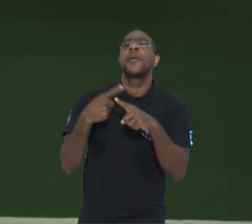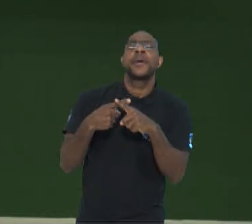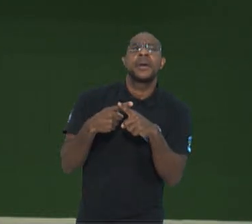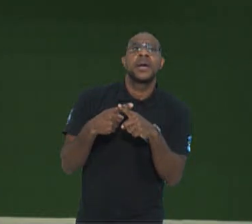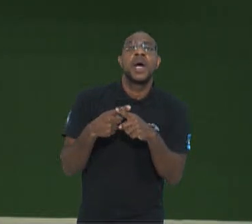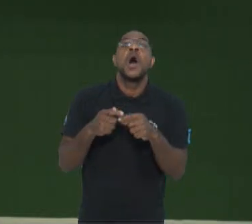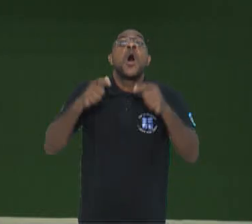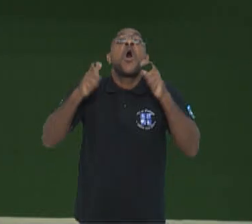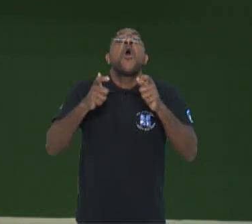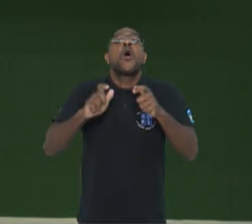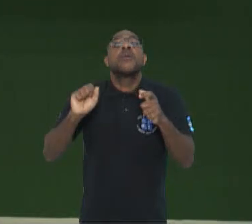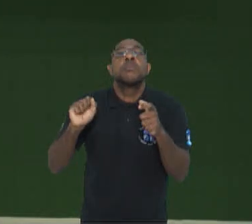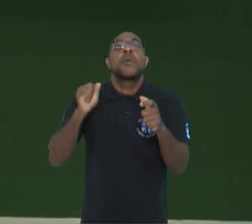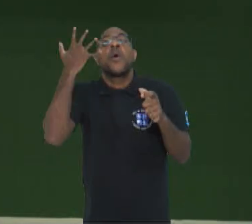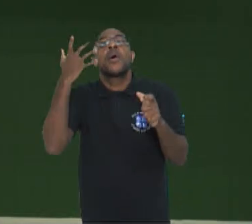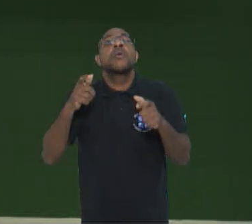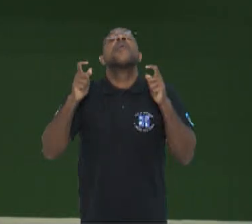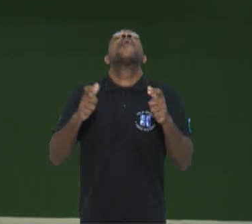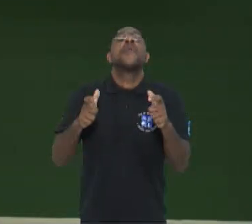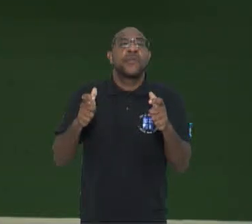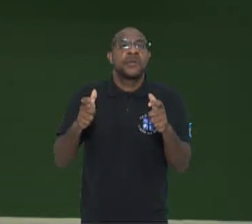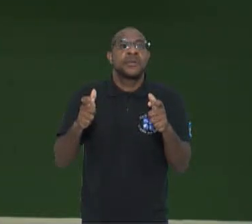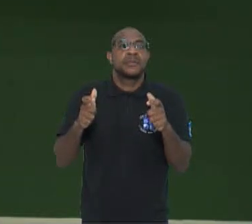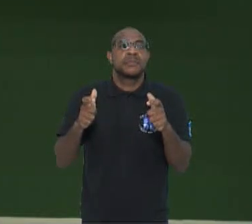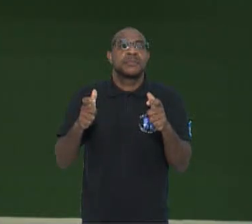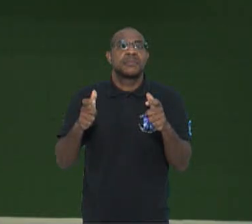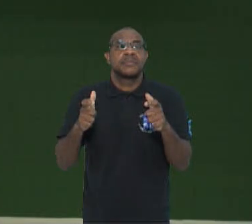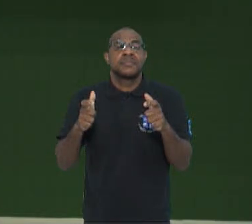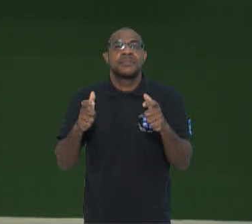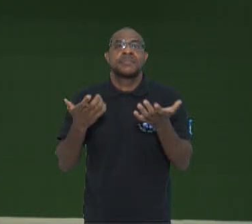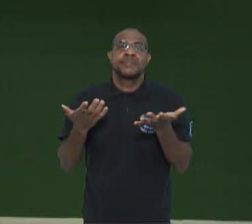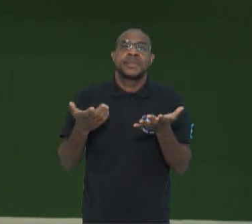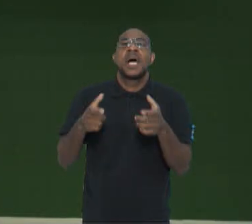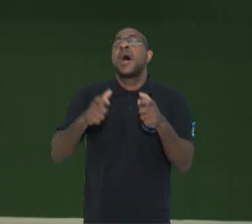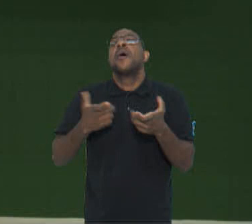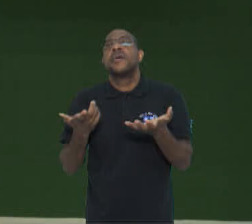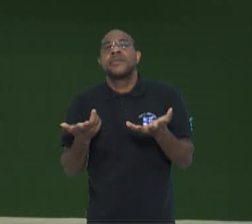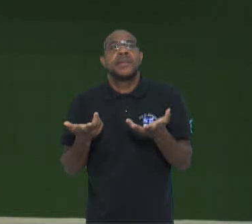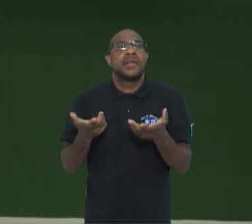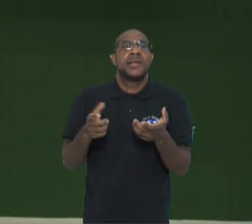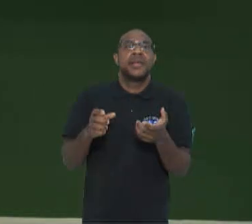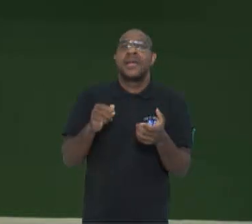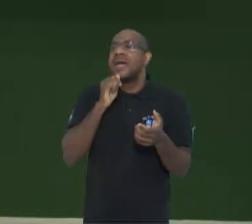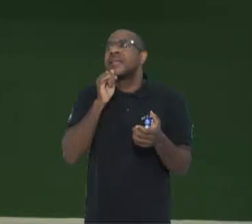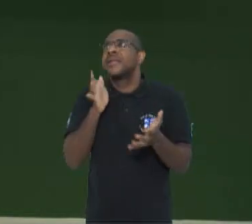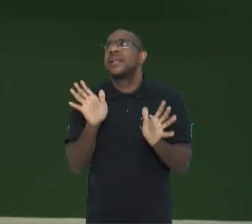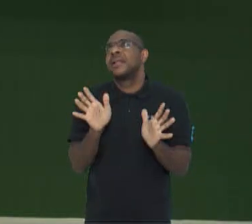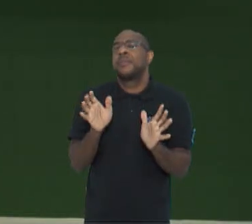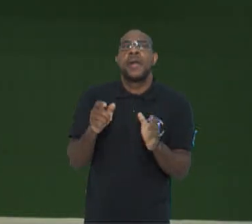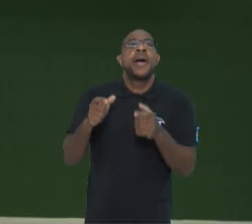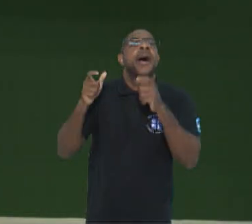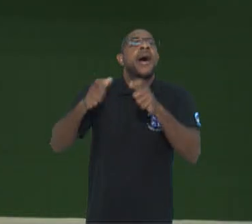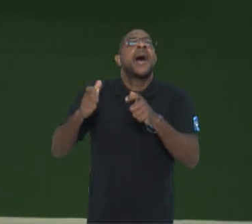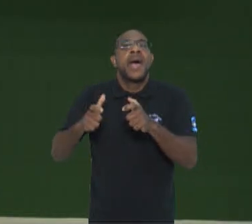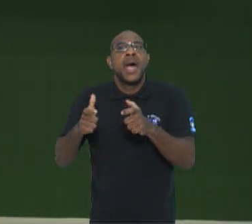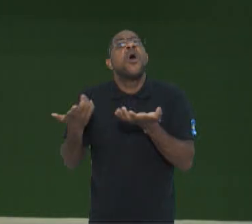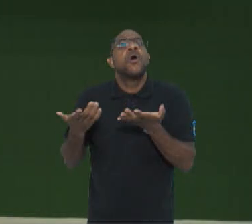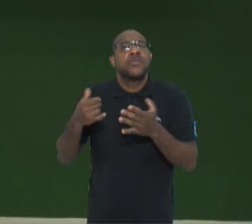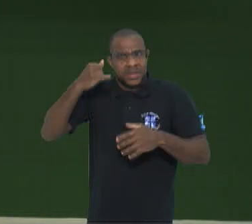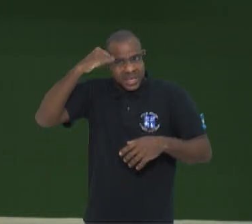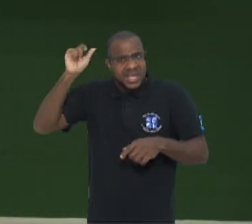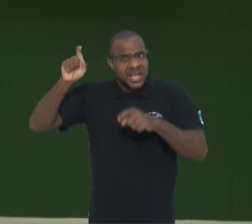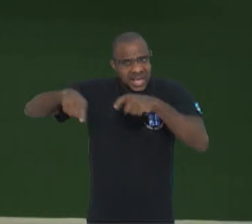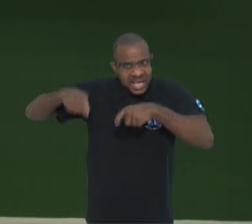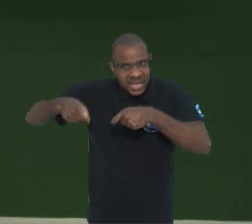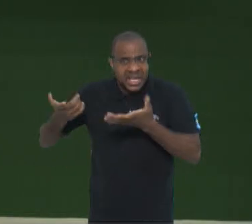onde isso está acontecendo, é numa região apenas, por exemplo, é na região rural